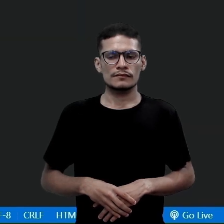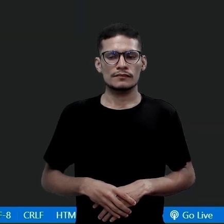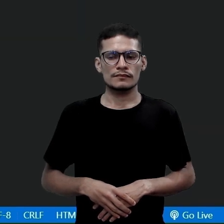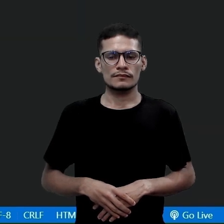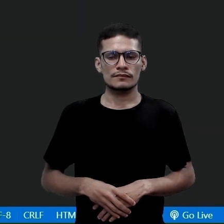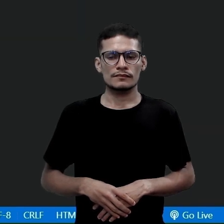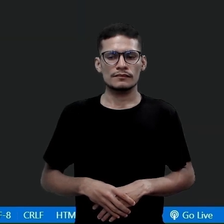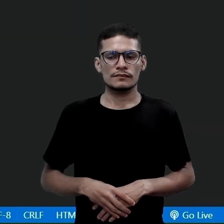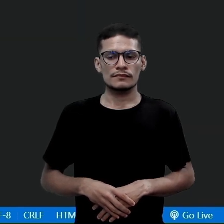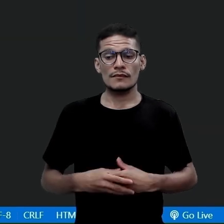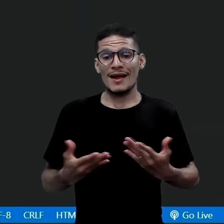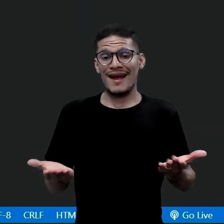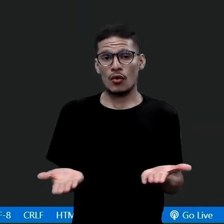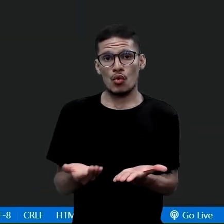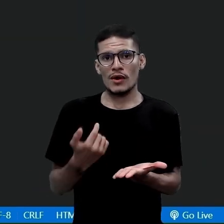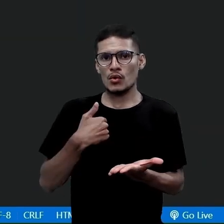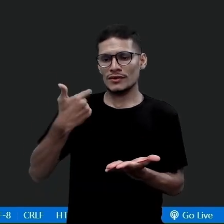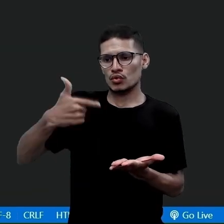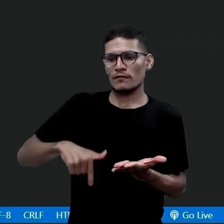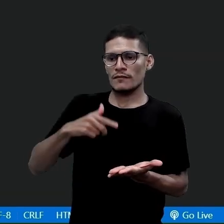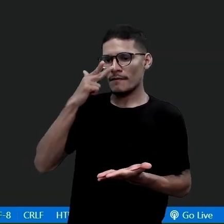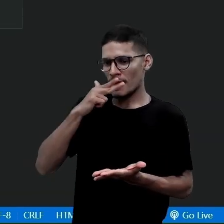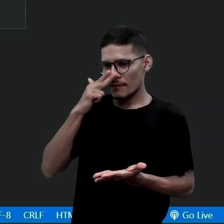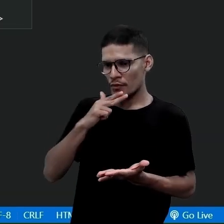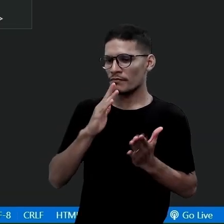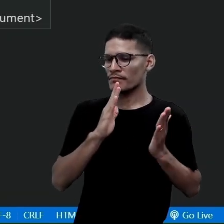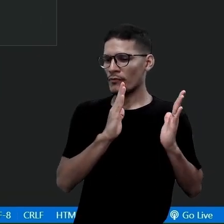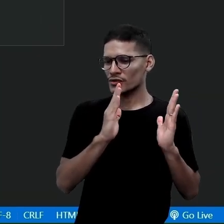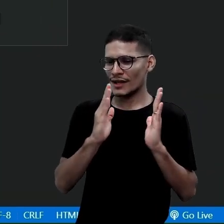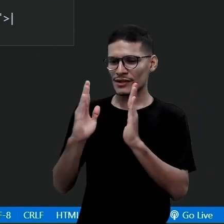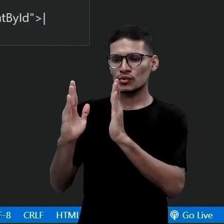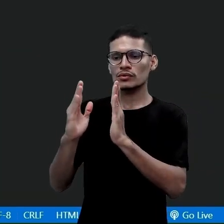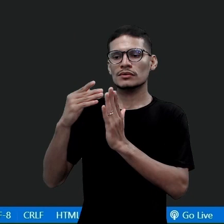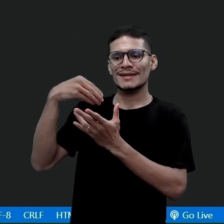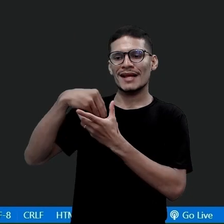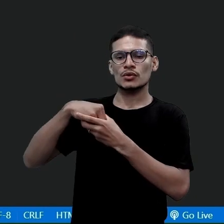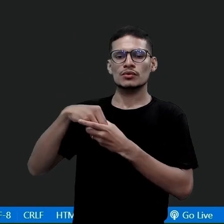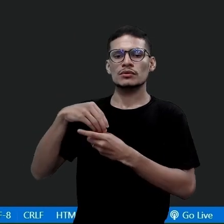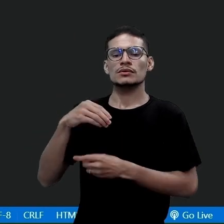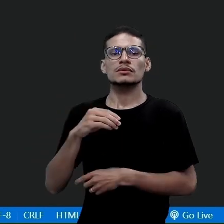Vou repetir o mesmo processo para o Sif.